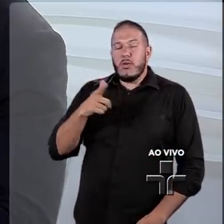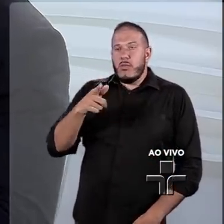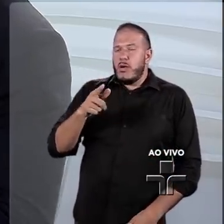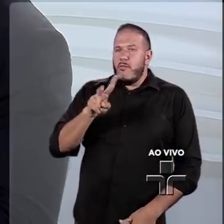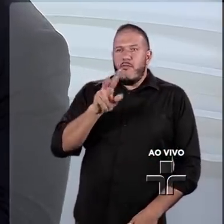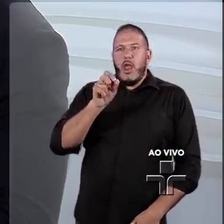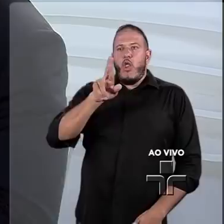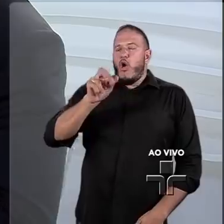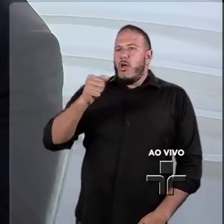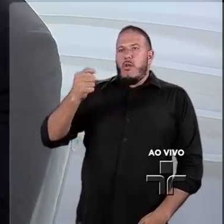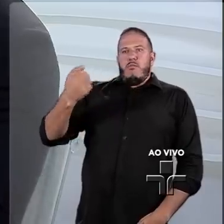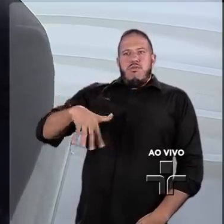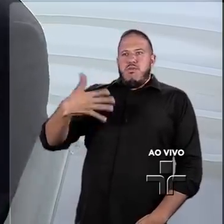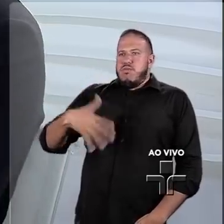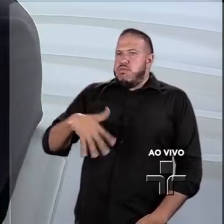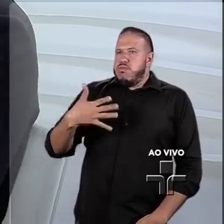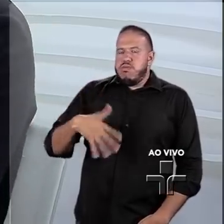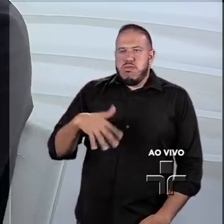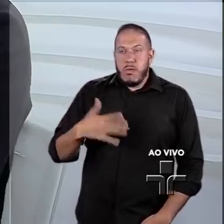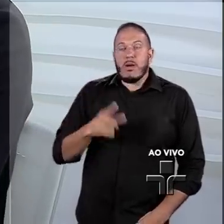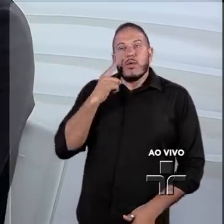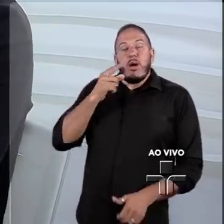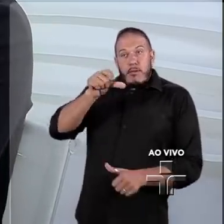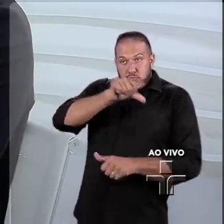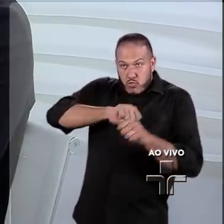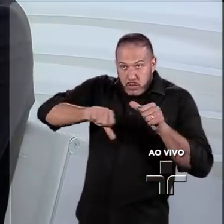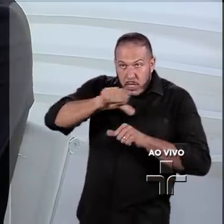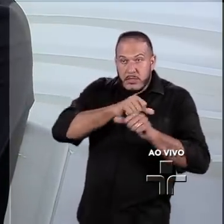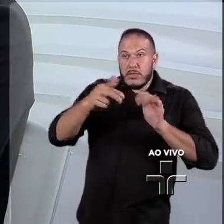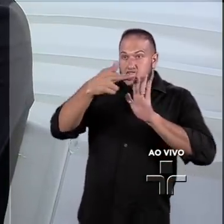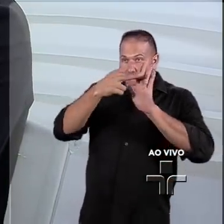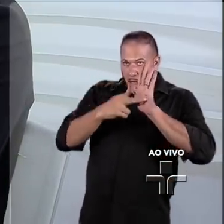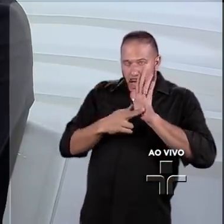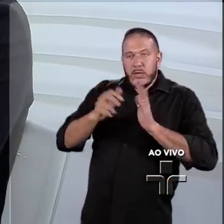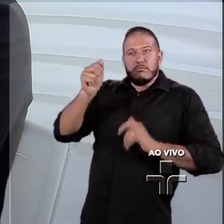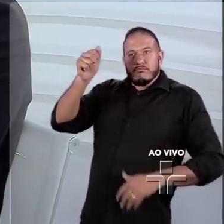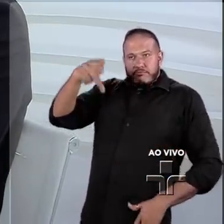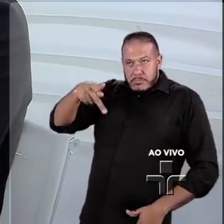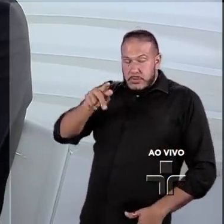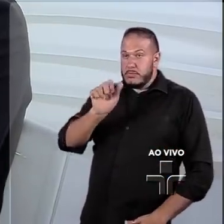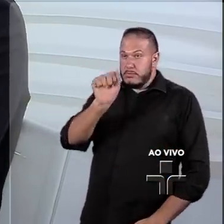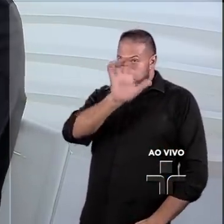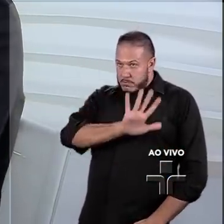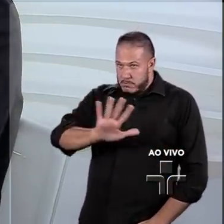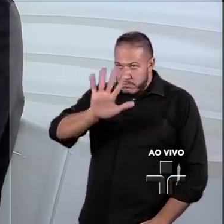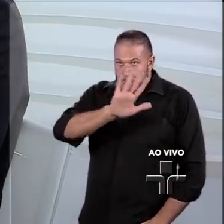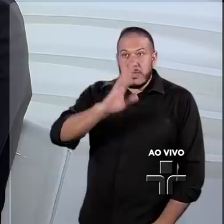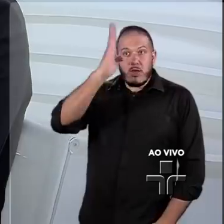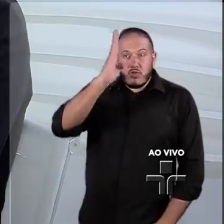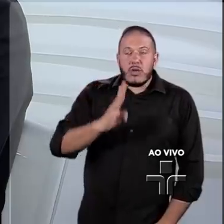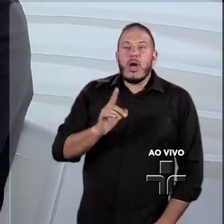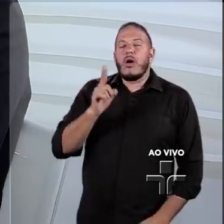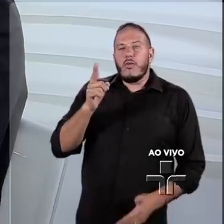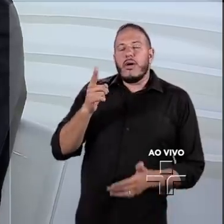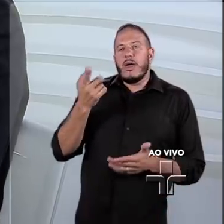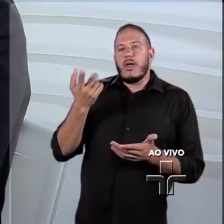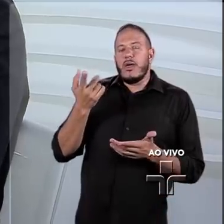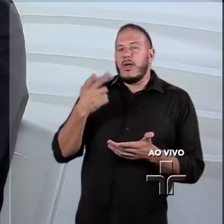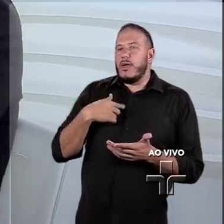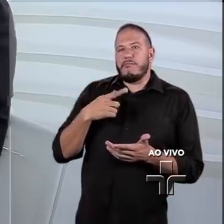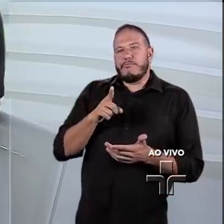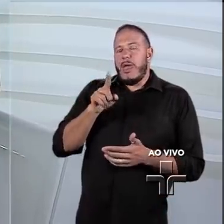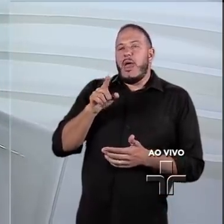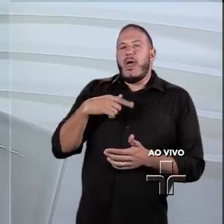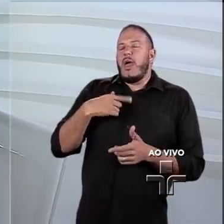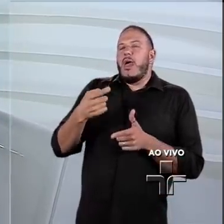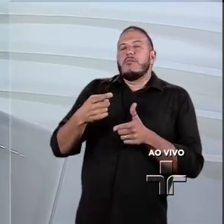vultuoso. Adiar a reforma da Previdência Nacional é adiar um compromisso nosso